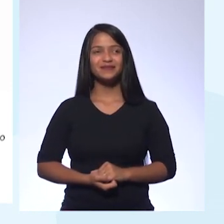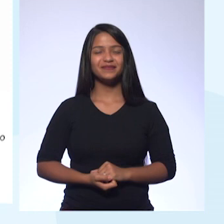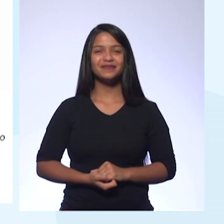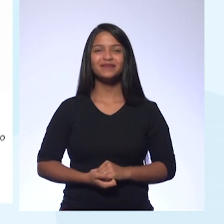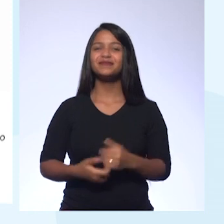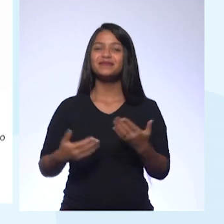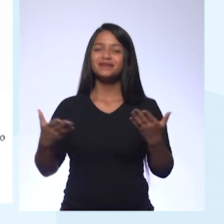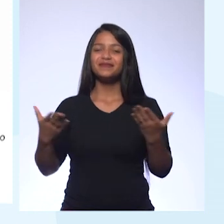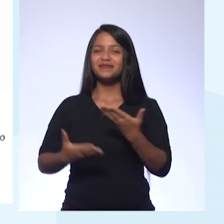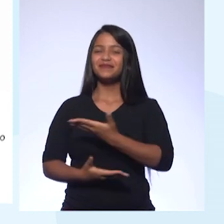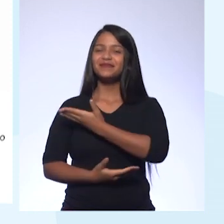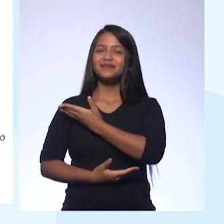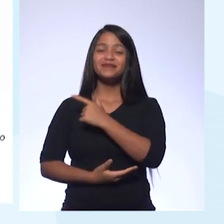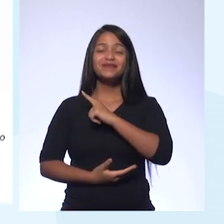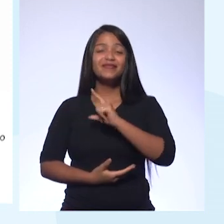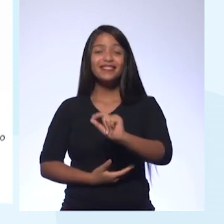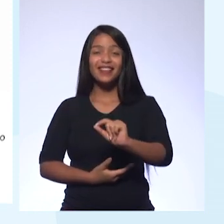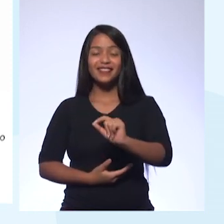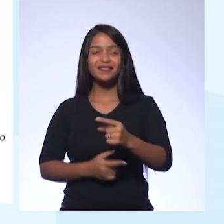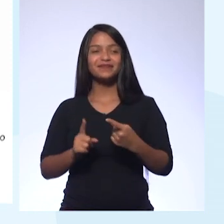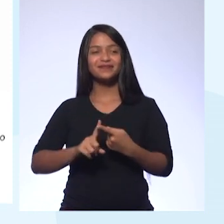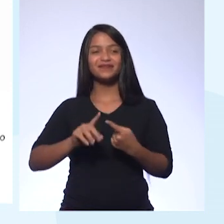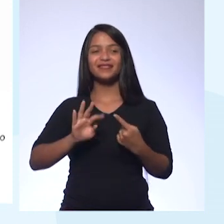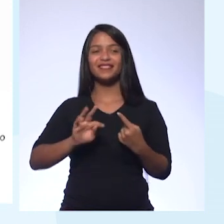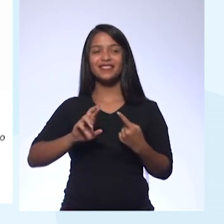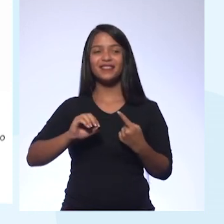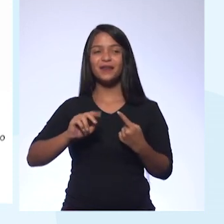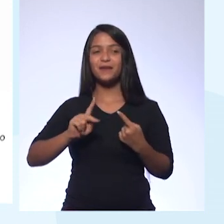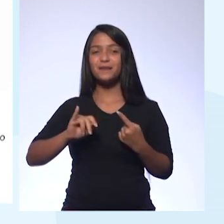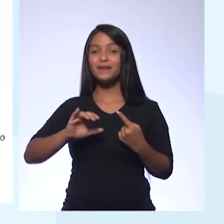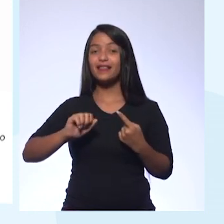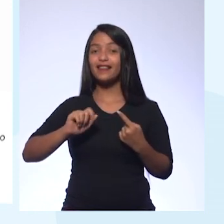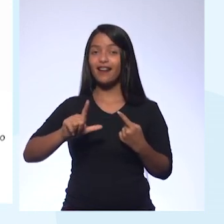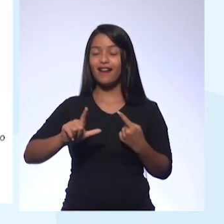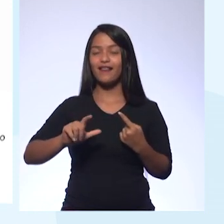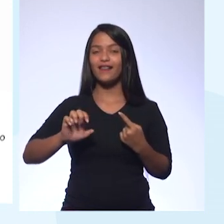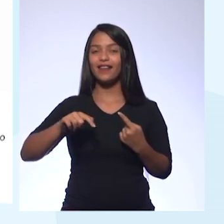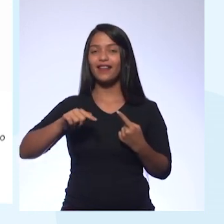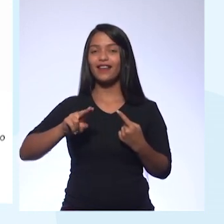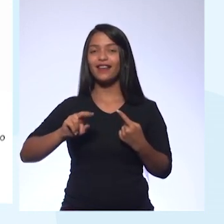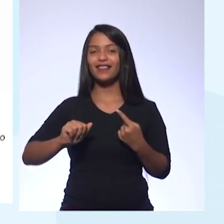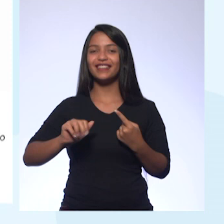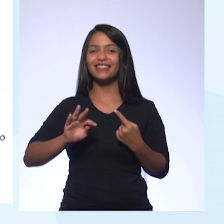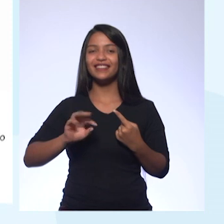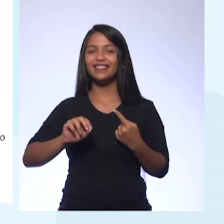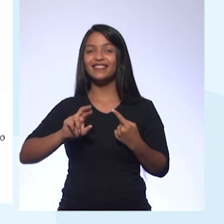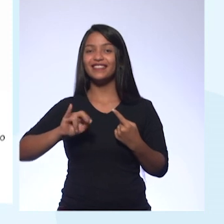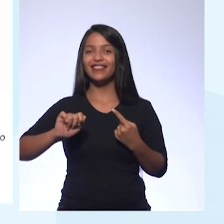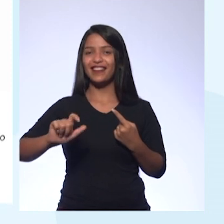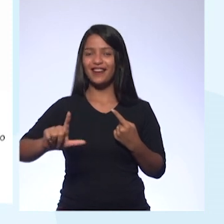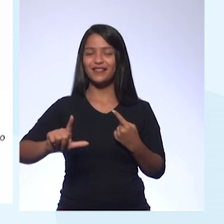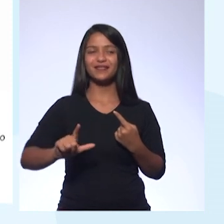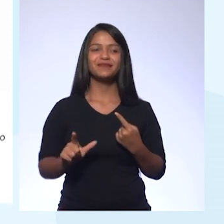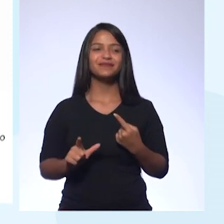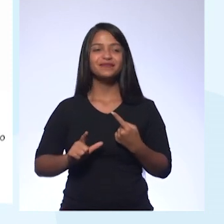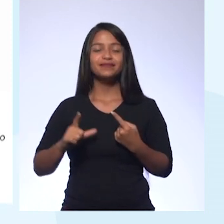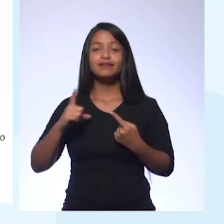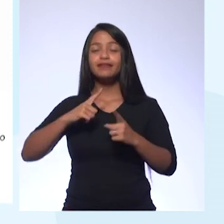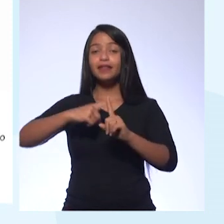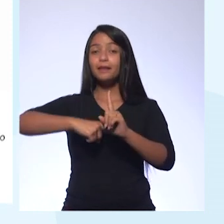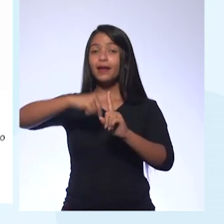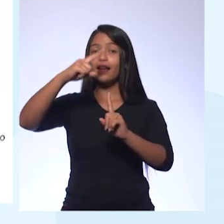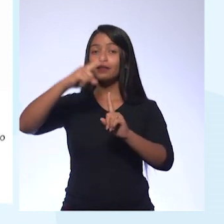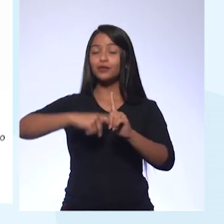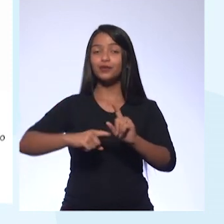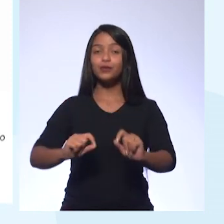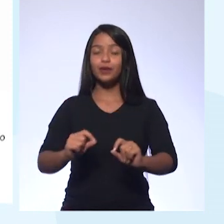A gente vai ter aí, ó, o tropical equatorial, tá bom? Que vai ter temperaturas temperatura média